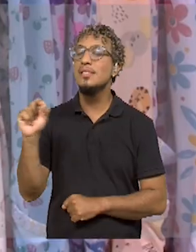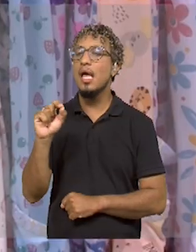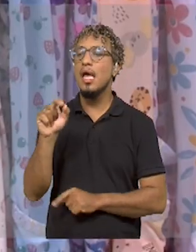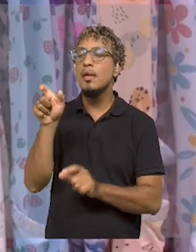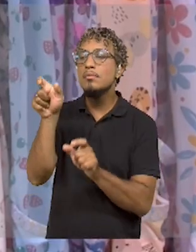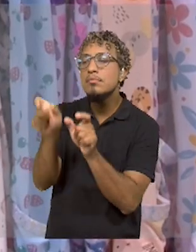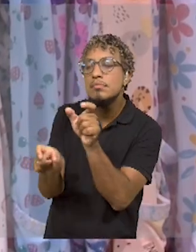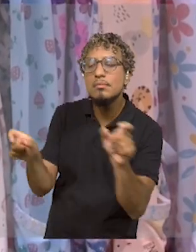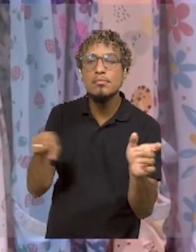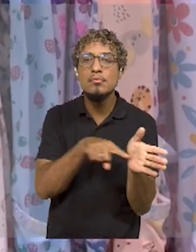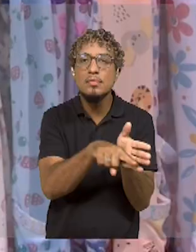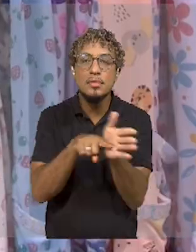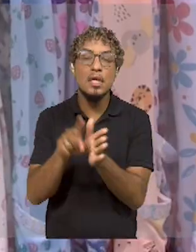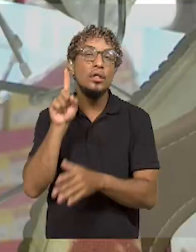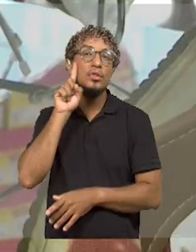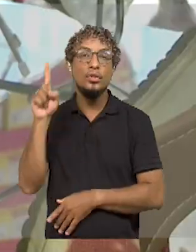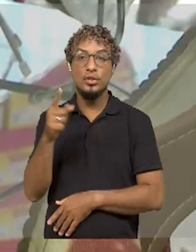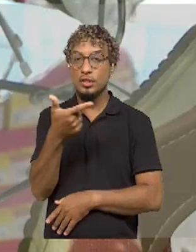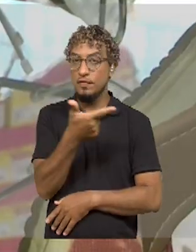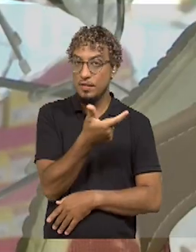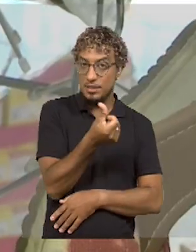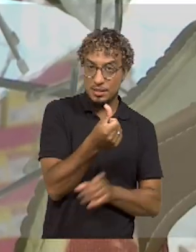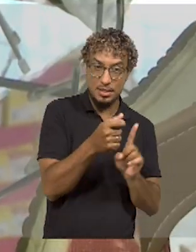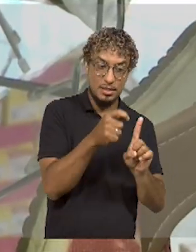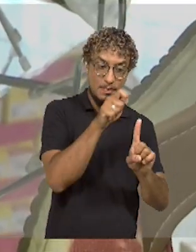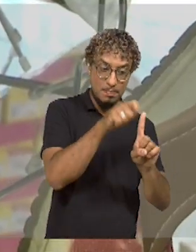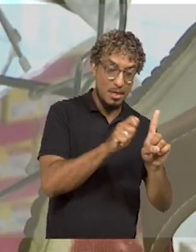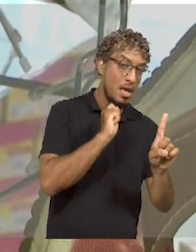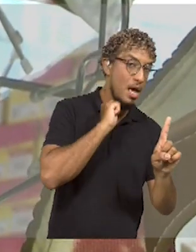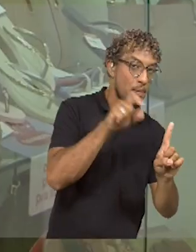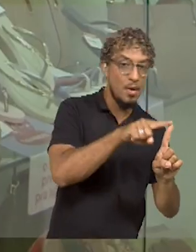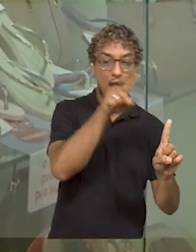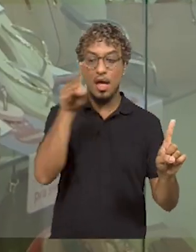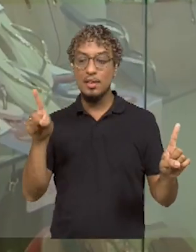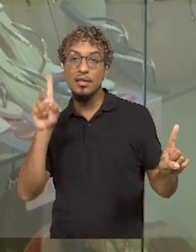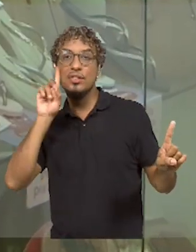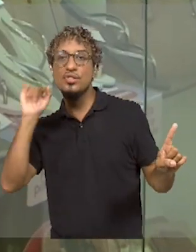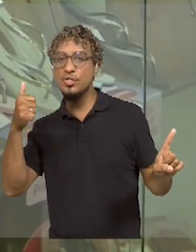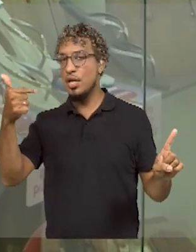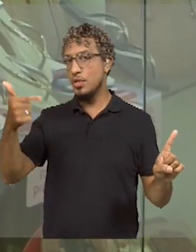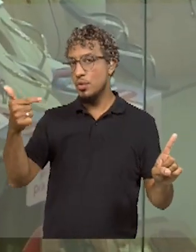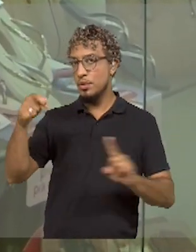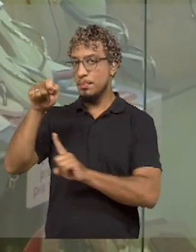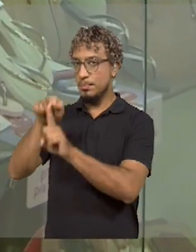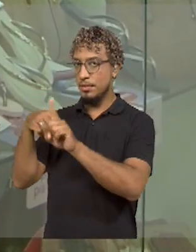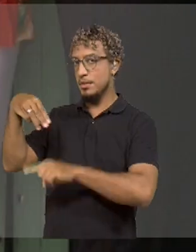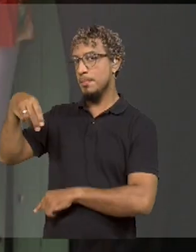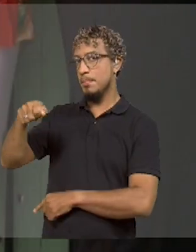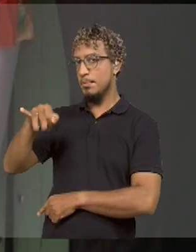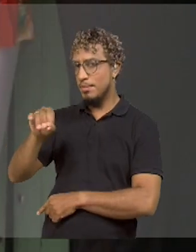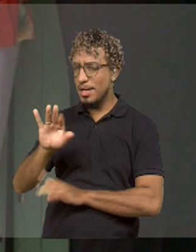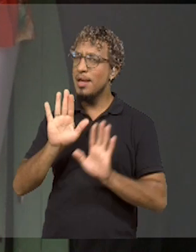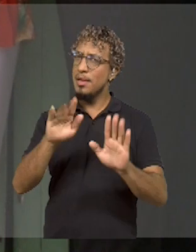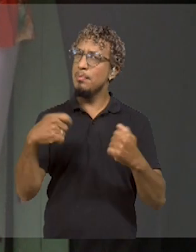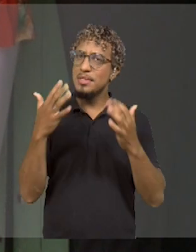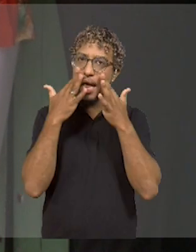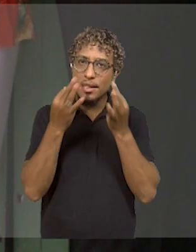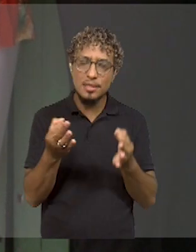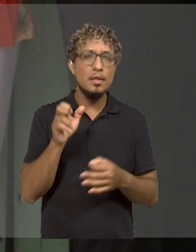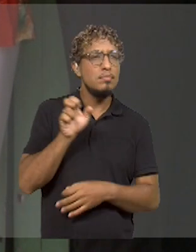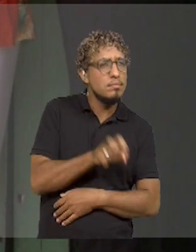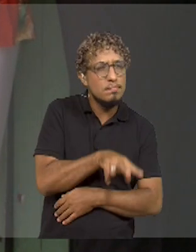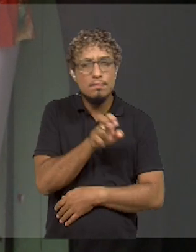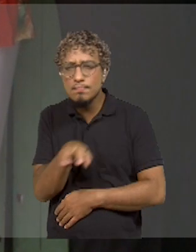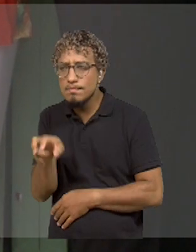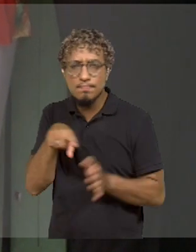que foi realizada do dia 26 de abril até o dia 2 de maio. É bom ficar atento, é bom andar um pouquinho para ver se